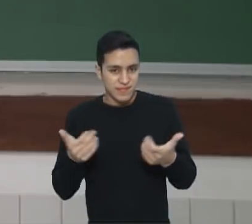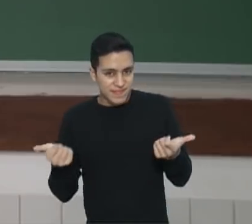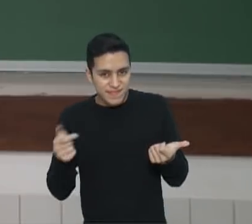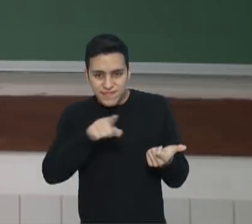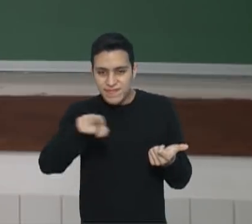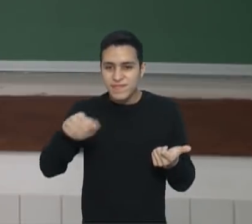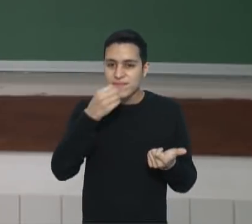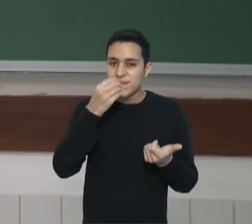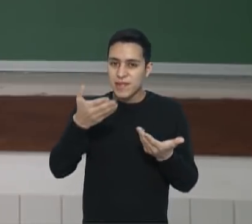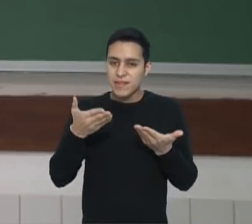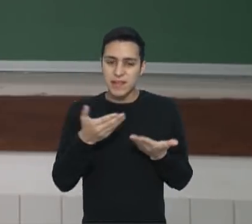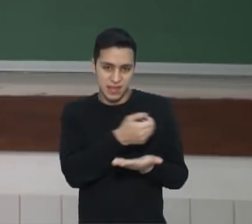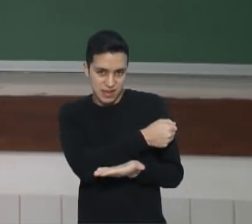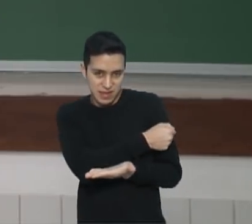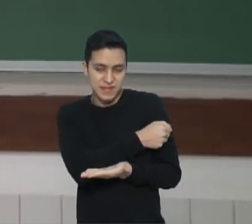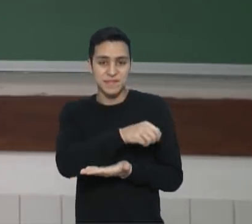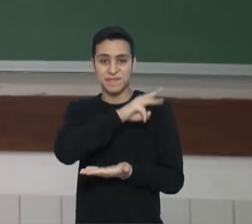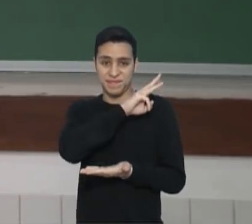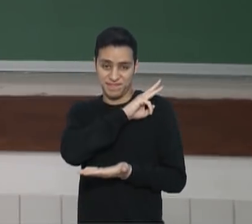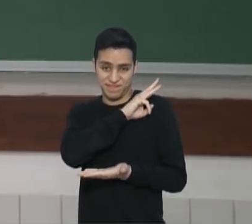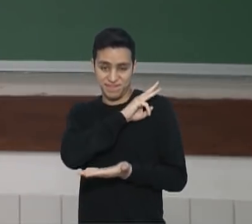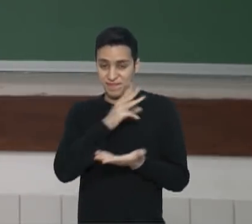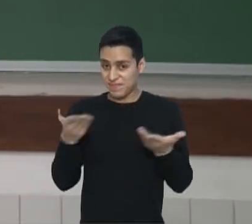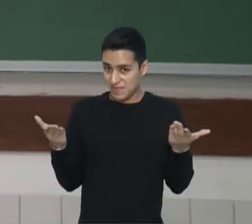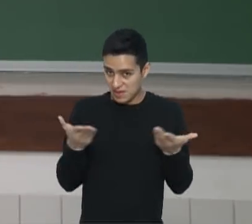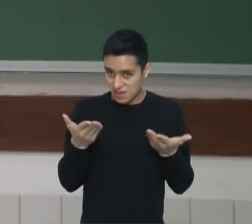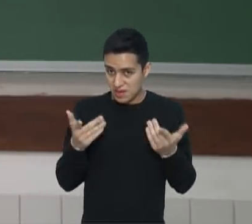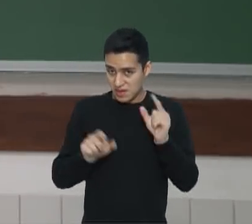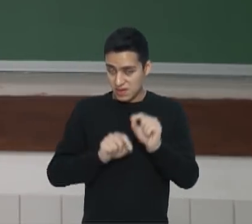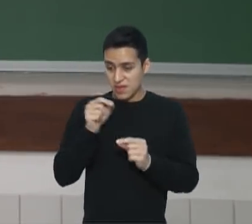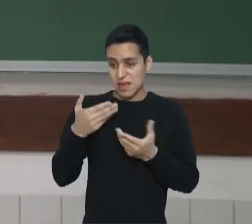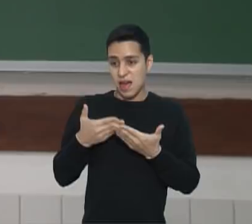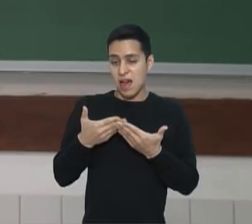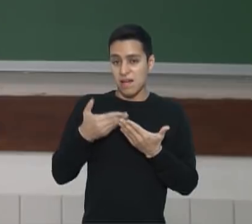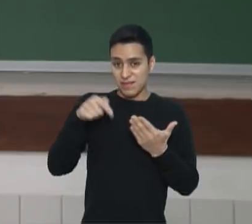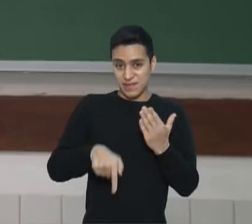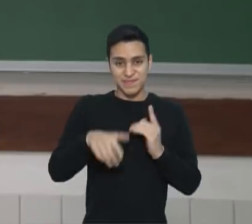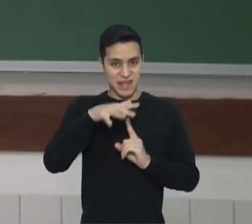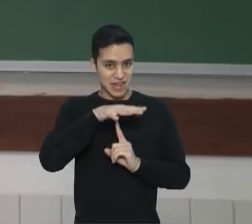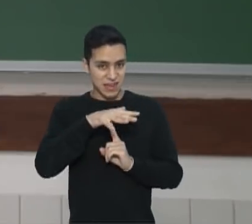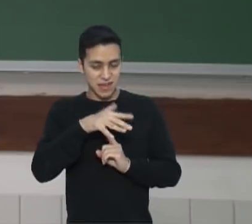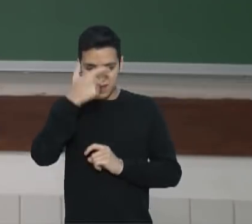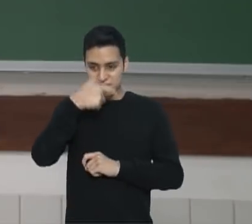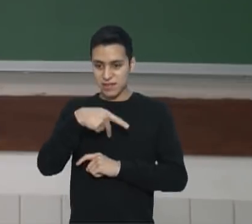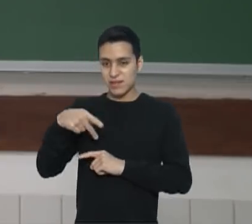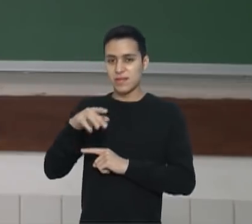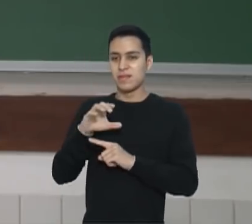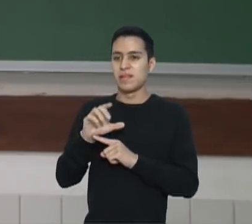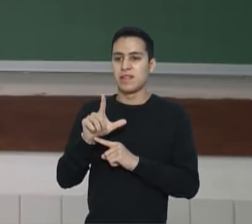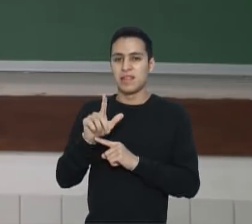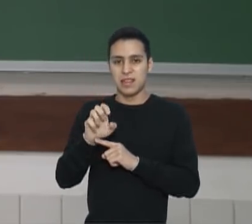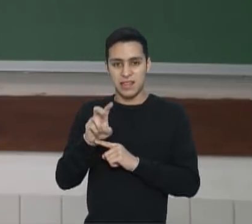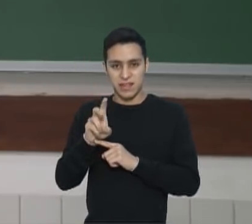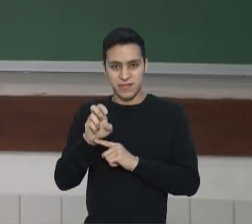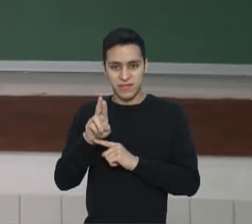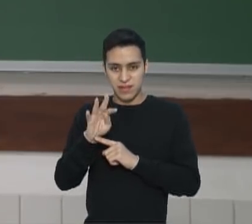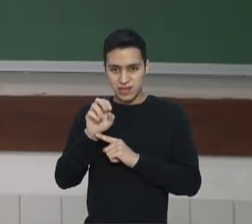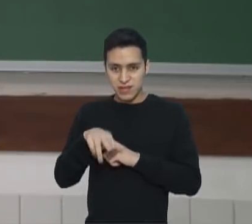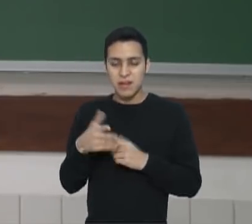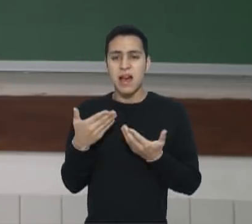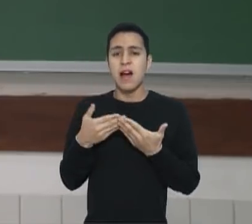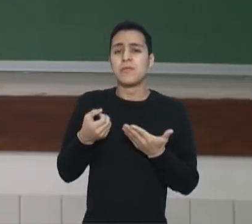Sejam bem-vindos, alunos da terceira série do ensino médio, ao Aula Paraná. Eu sou o professor Cleverton e esta é a aula